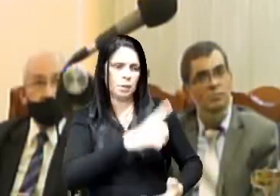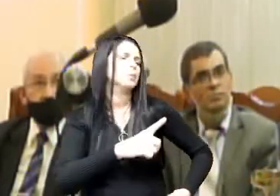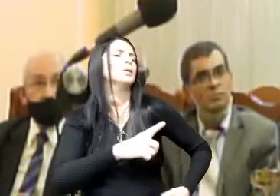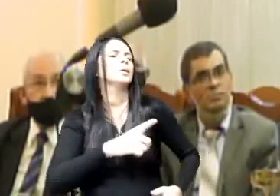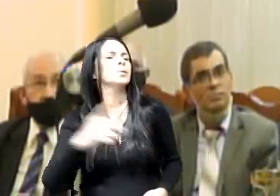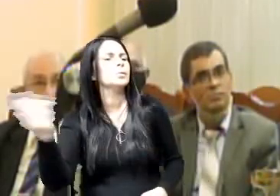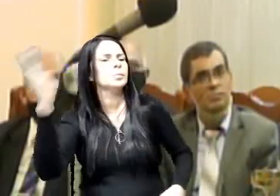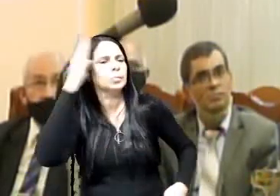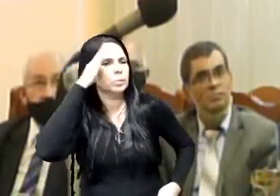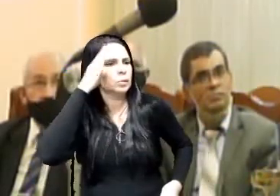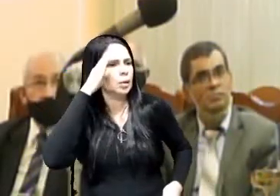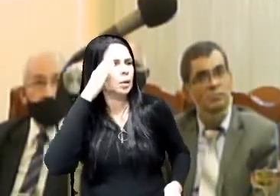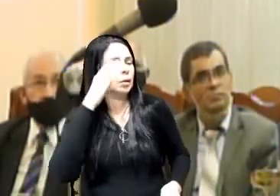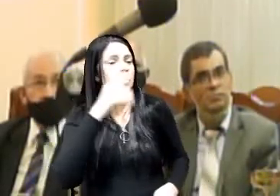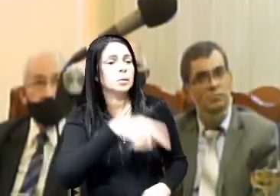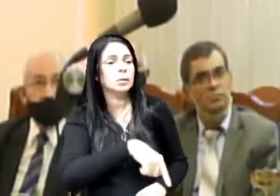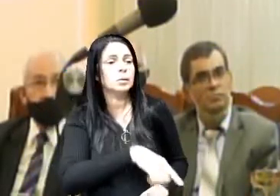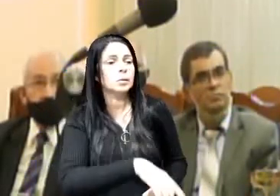guardasse com segurança.